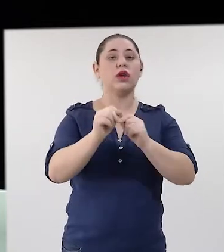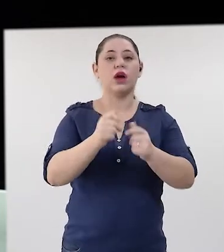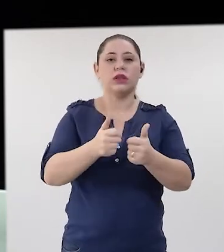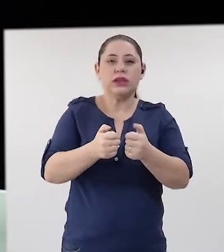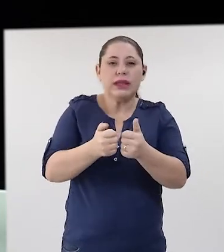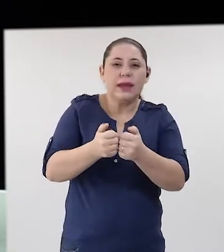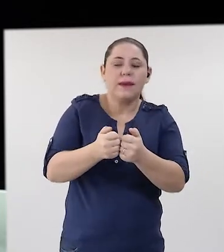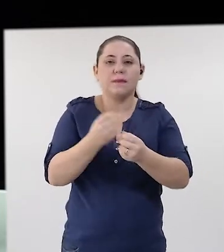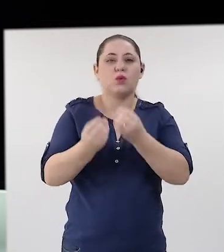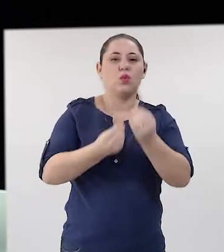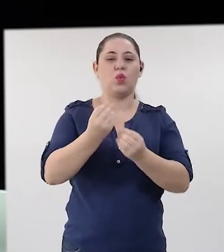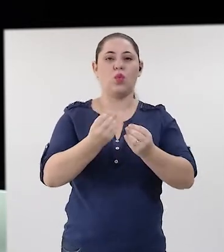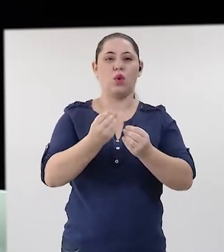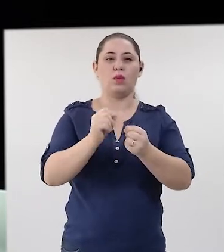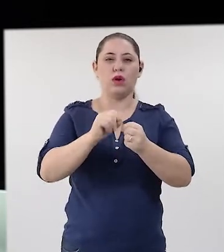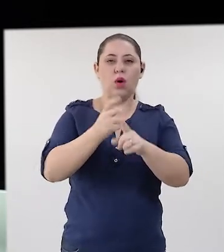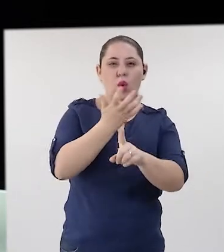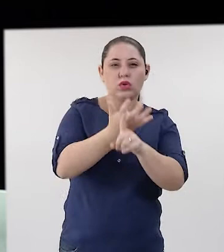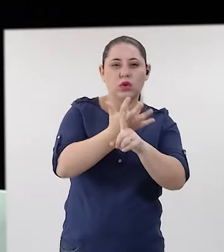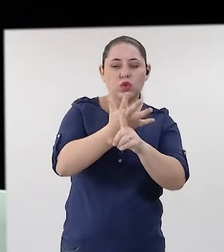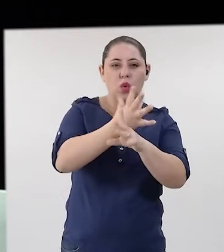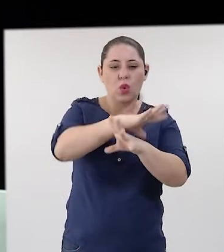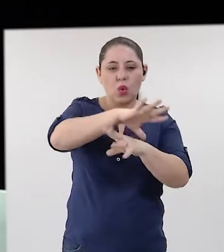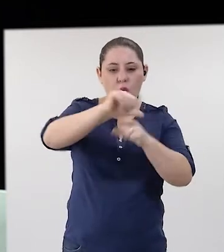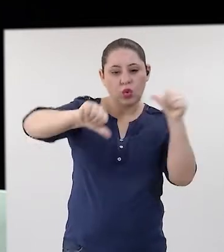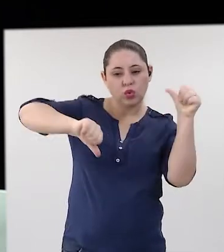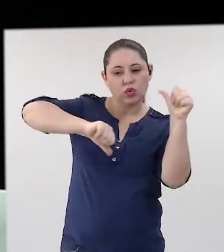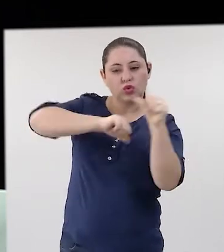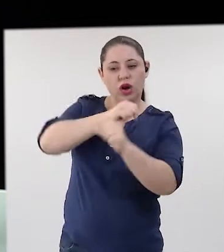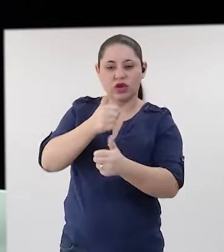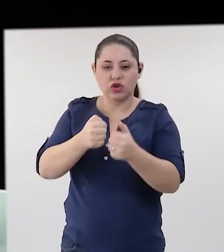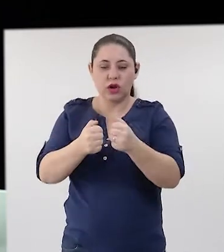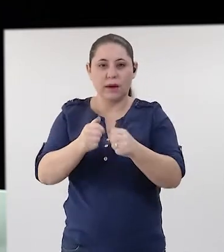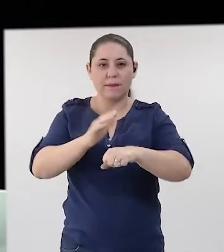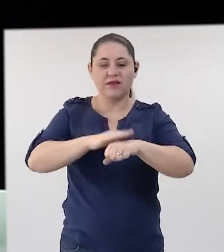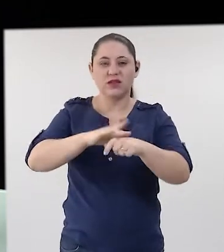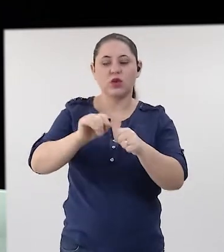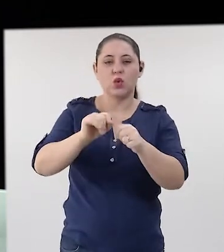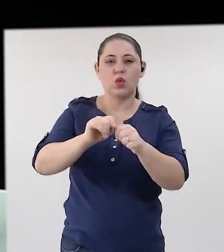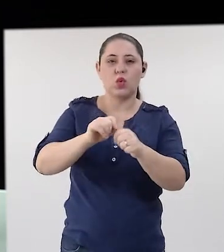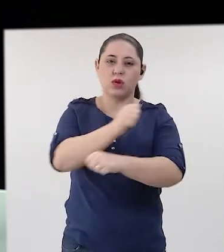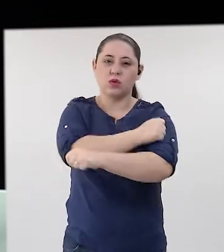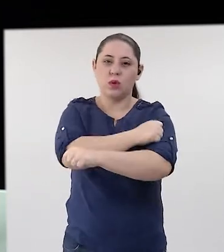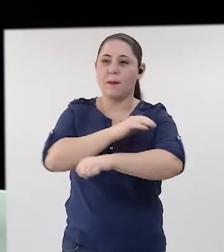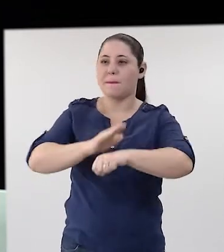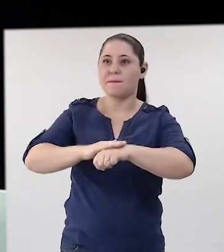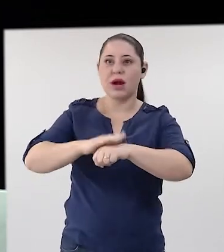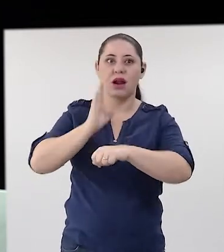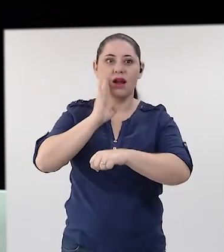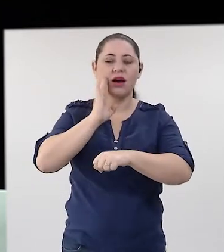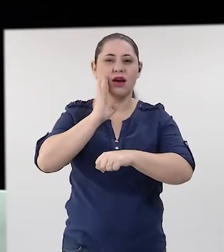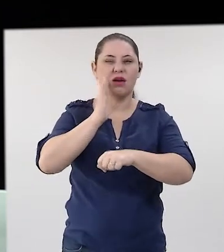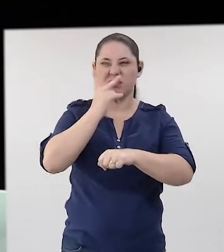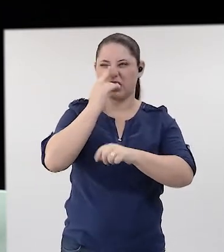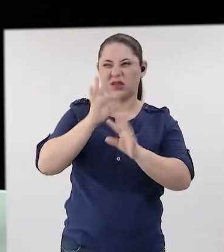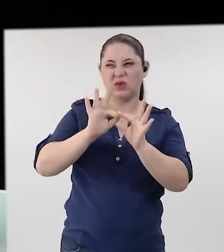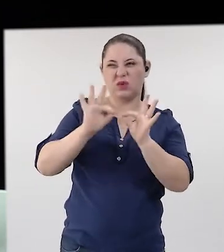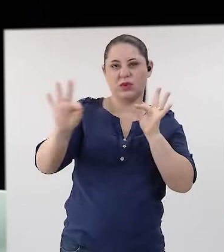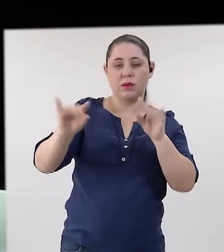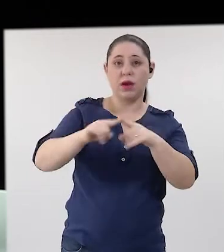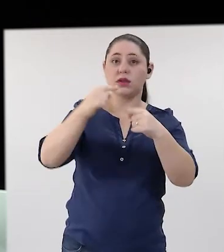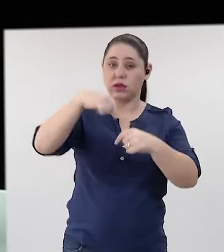Outro caminho é a gamificação, ou seja, transformar os conteúdos em jogos para envolver ainda mais os estudantes. Parece